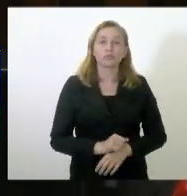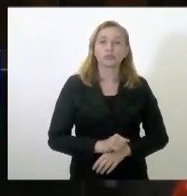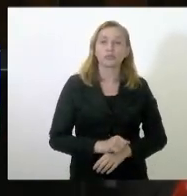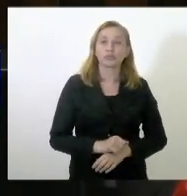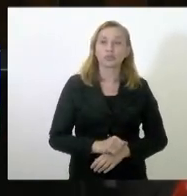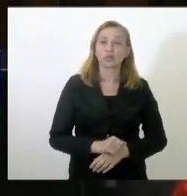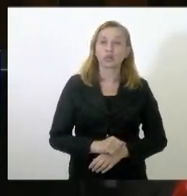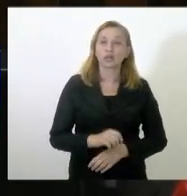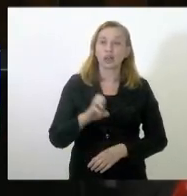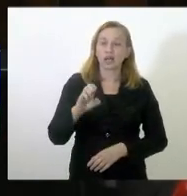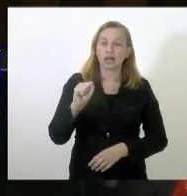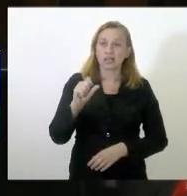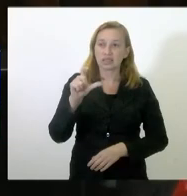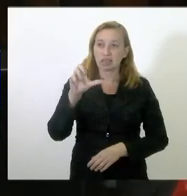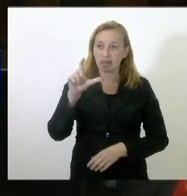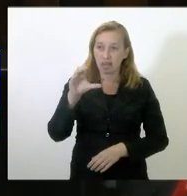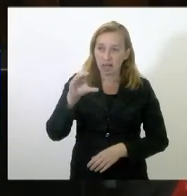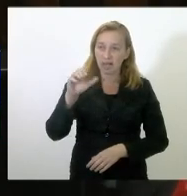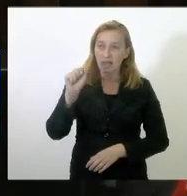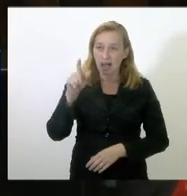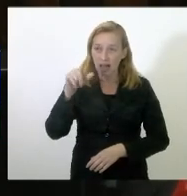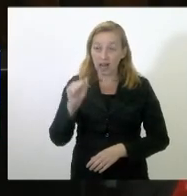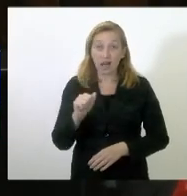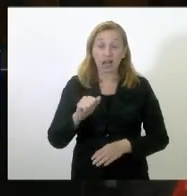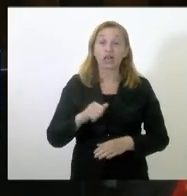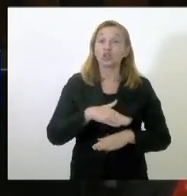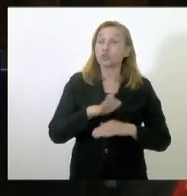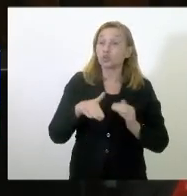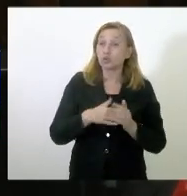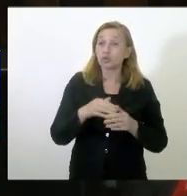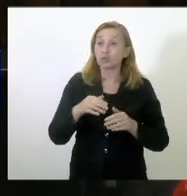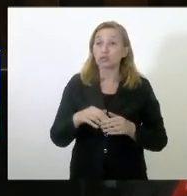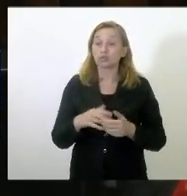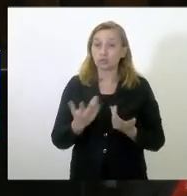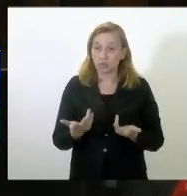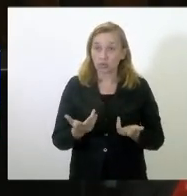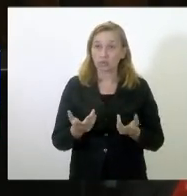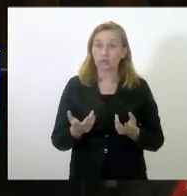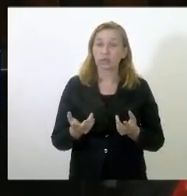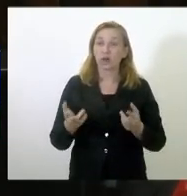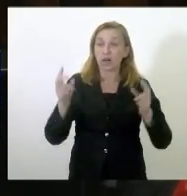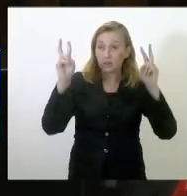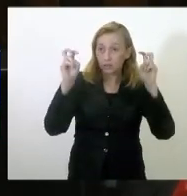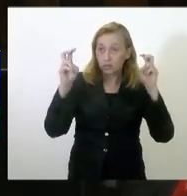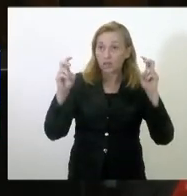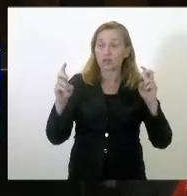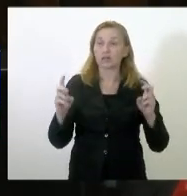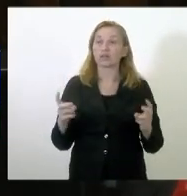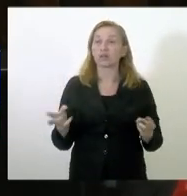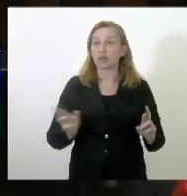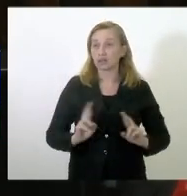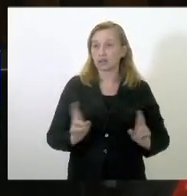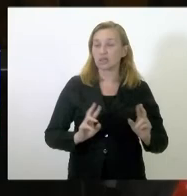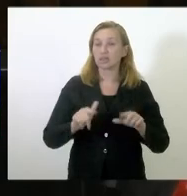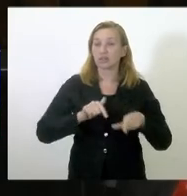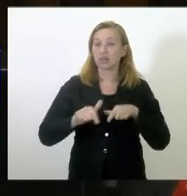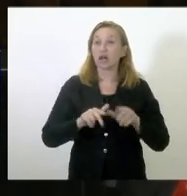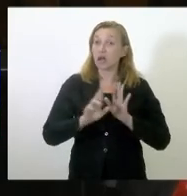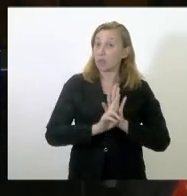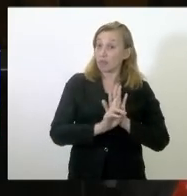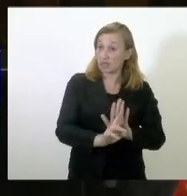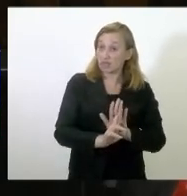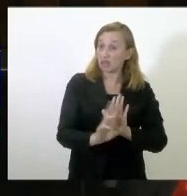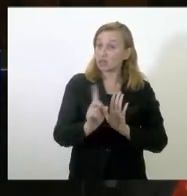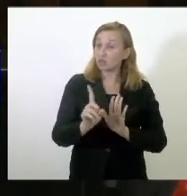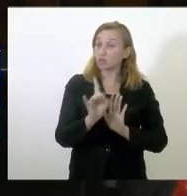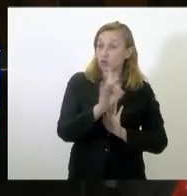as escalas, toda a condição de trabalho dos servidores públicos militares. Então, um grupo de trabalho importante terá a presença de representantes não só